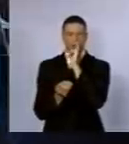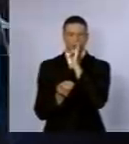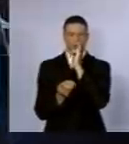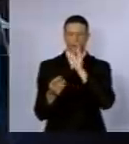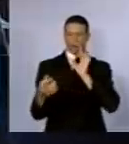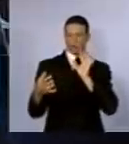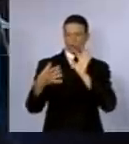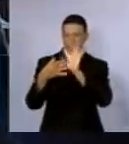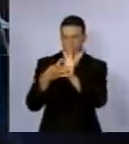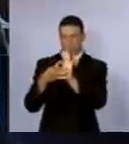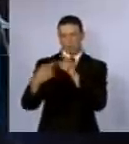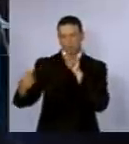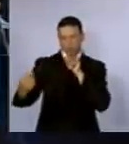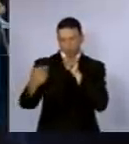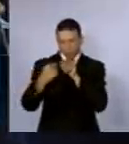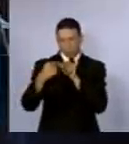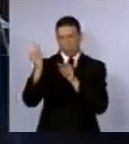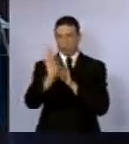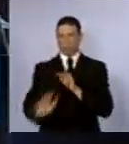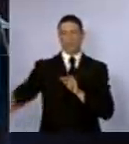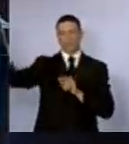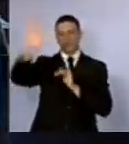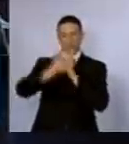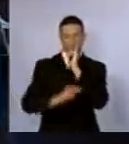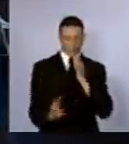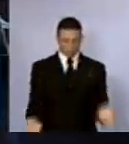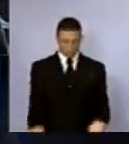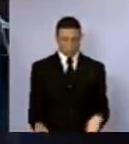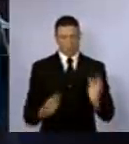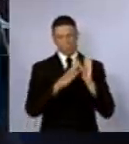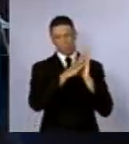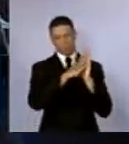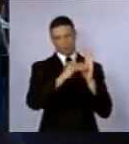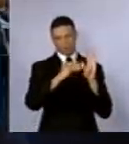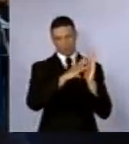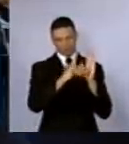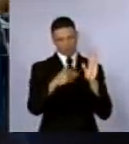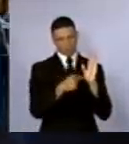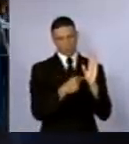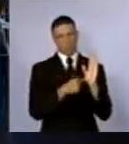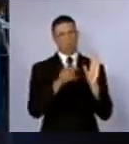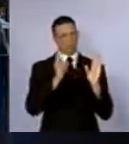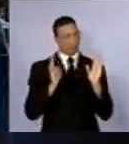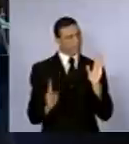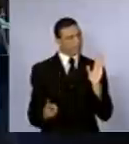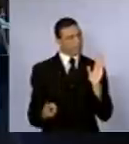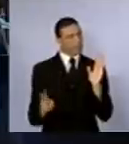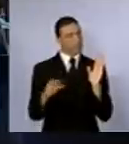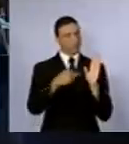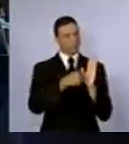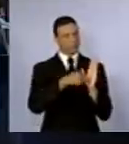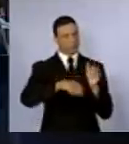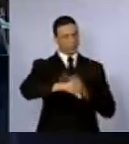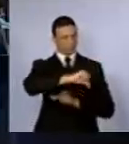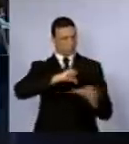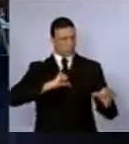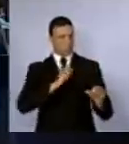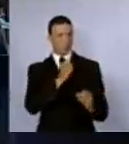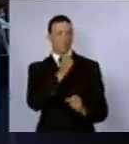consensados no ambiente internacional. E o nosso modelo hoje, ele efetivamente mantém, né, essa característica